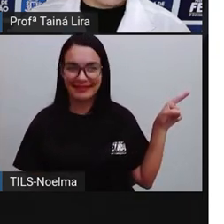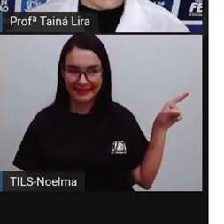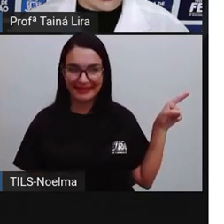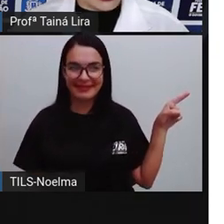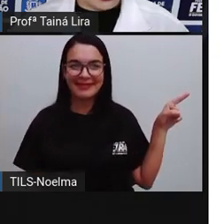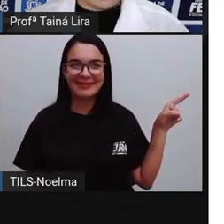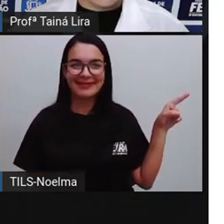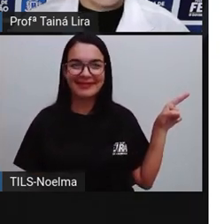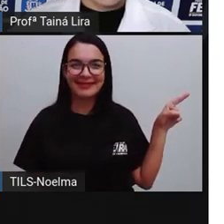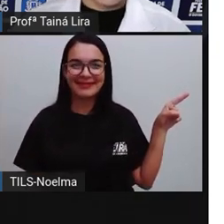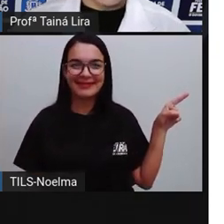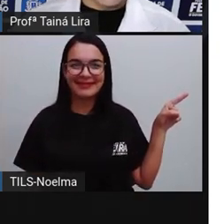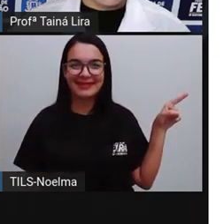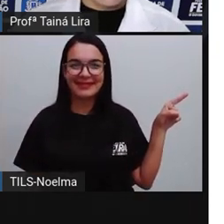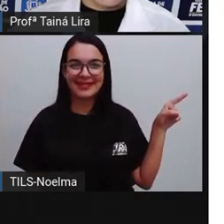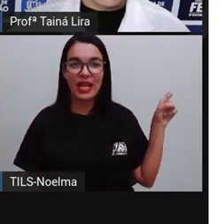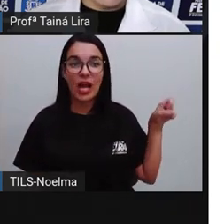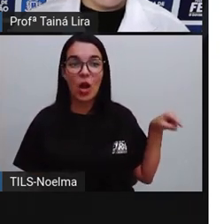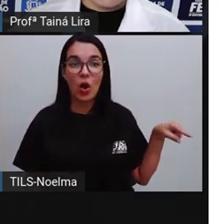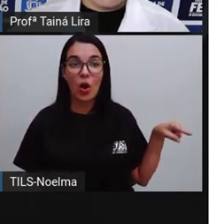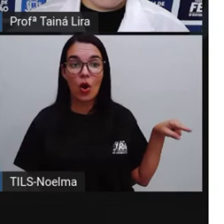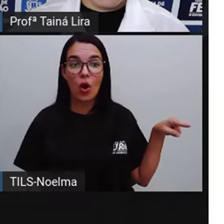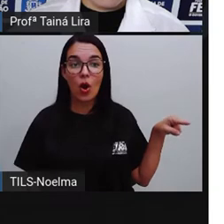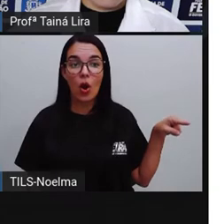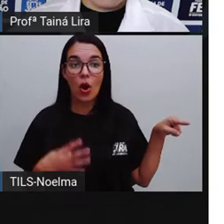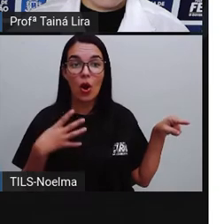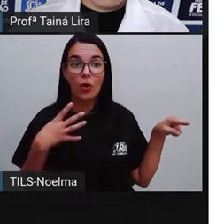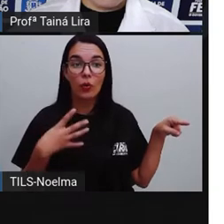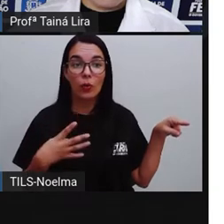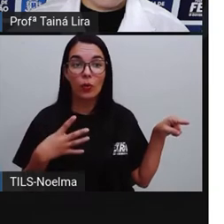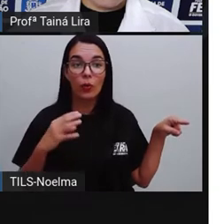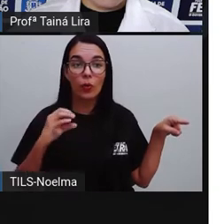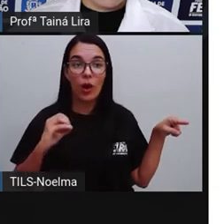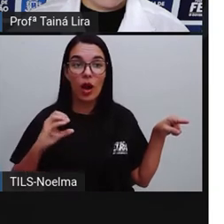297 e esse aqui